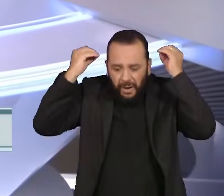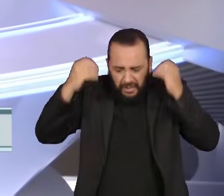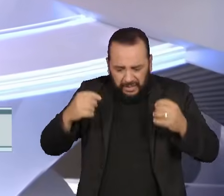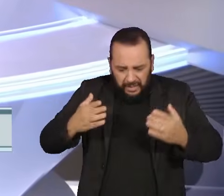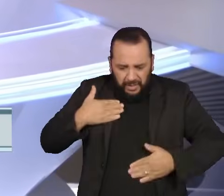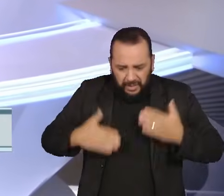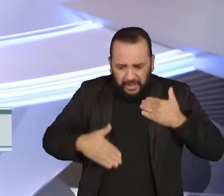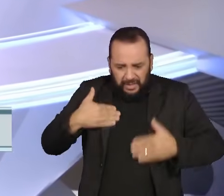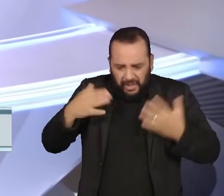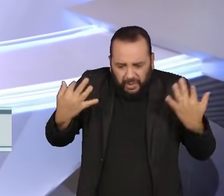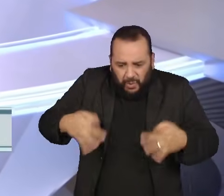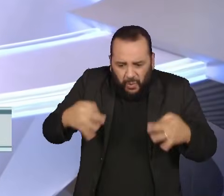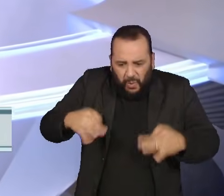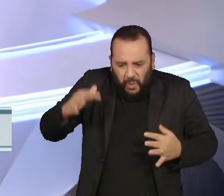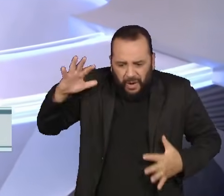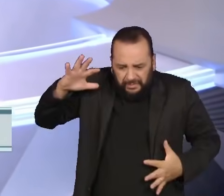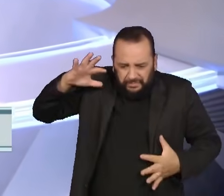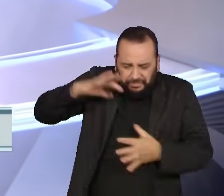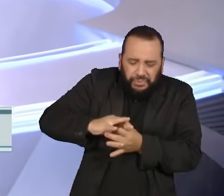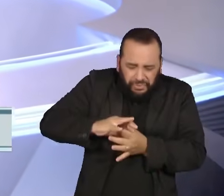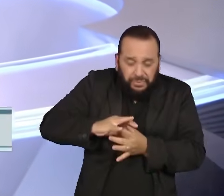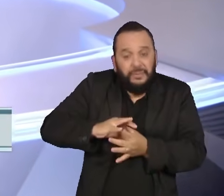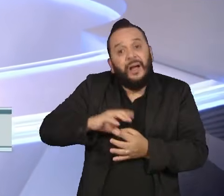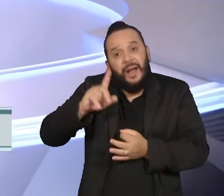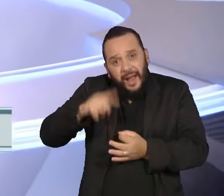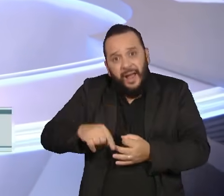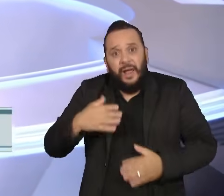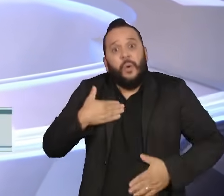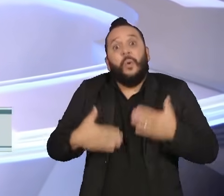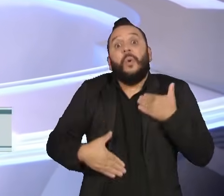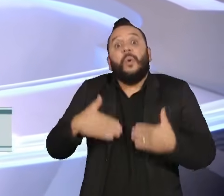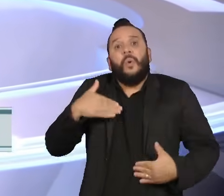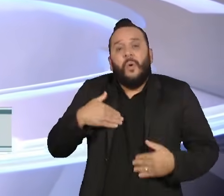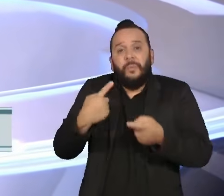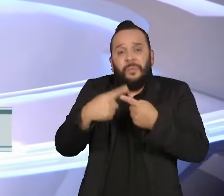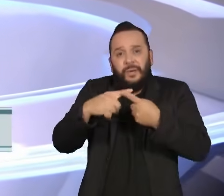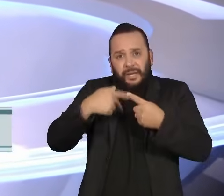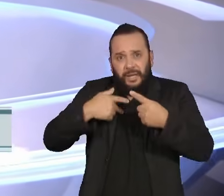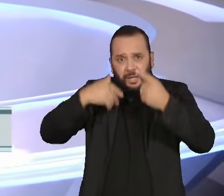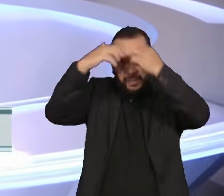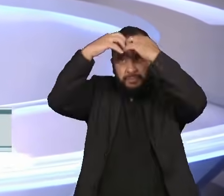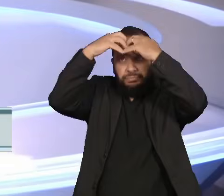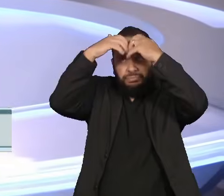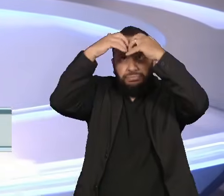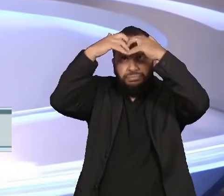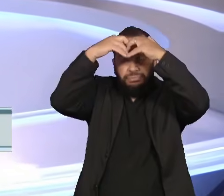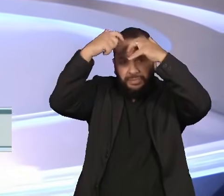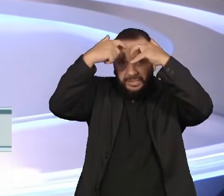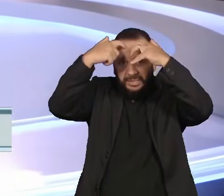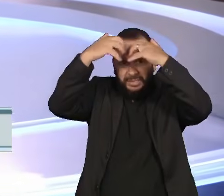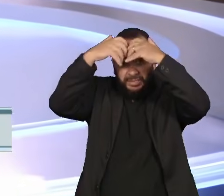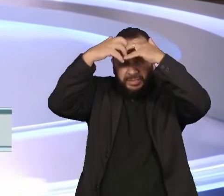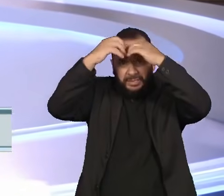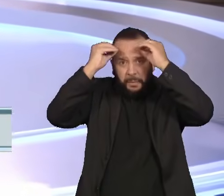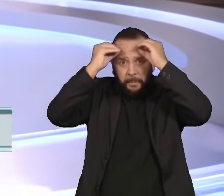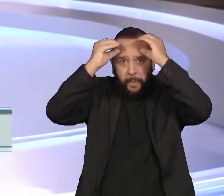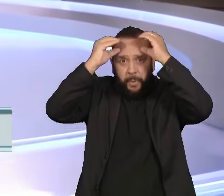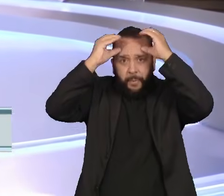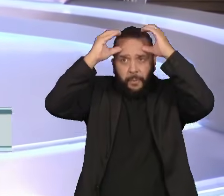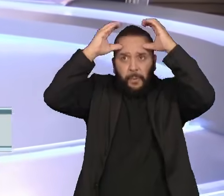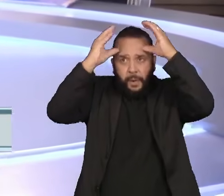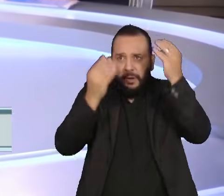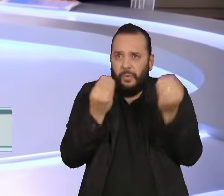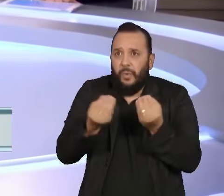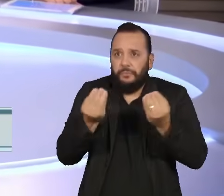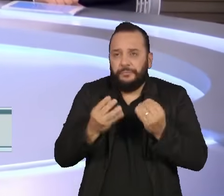condições compartilham mecanismos biológicos relacionados ao neurodesenvolvimento. Pois é, para entender melhor os resultados